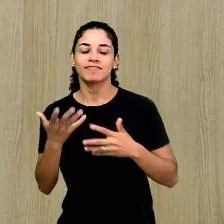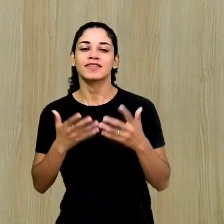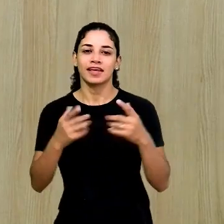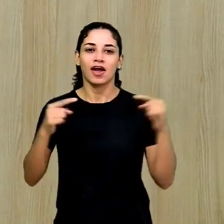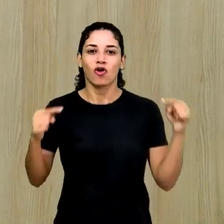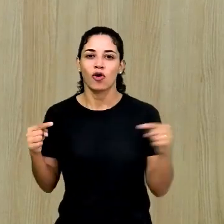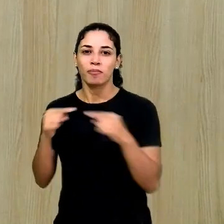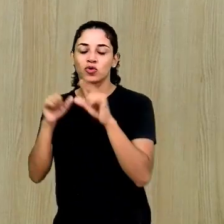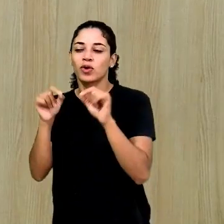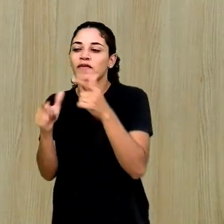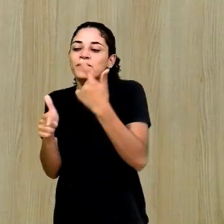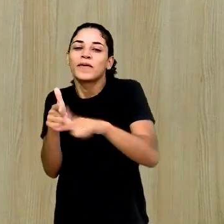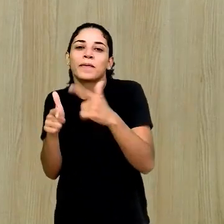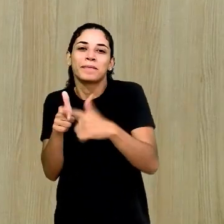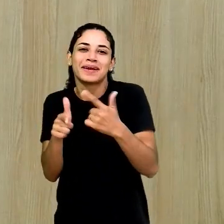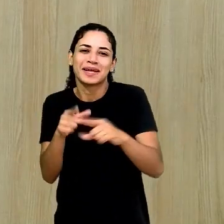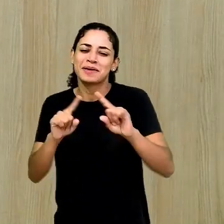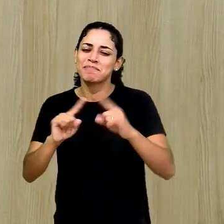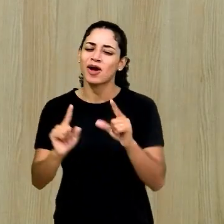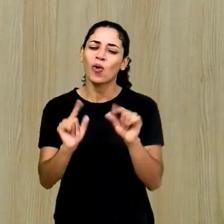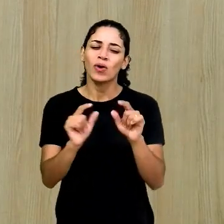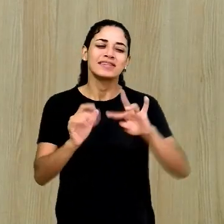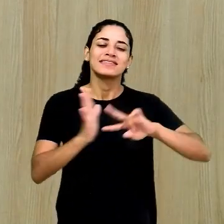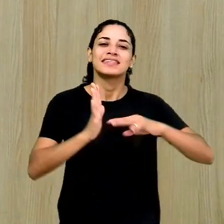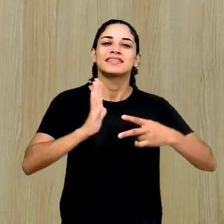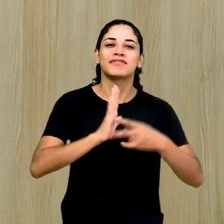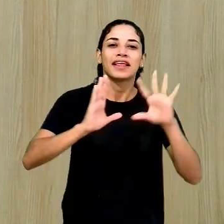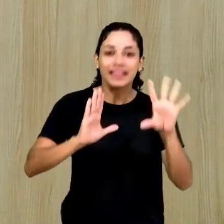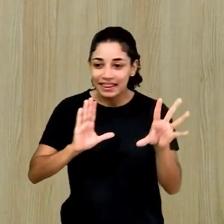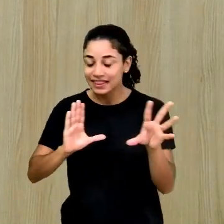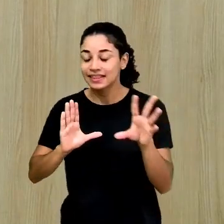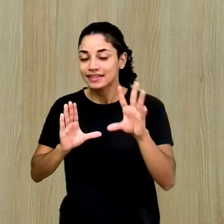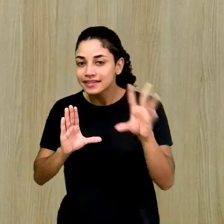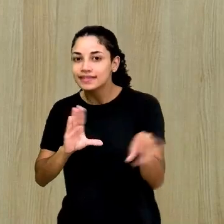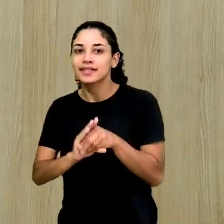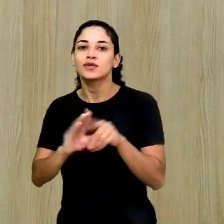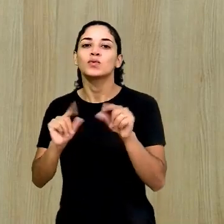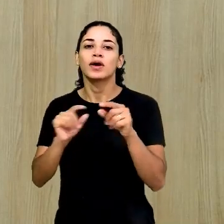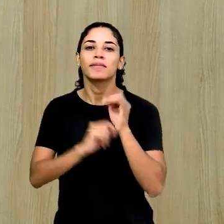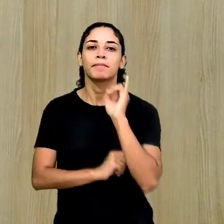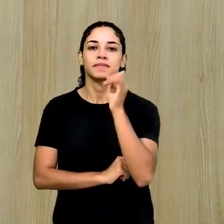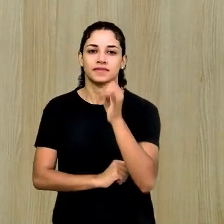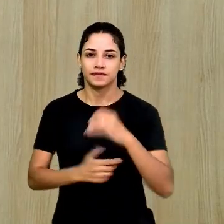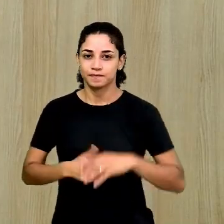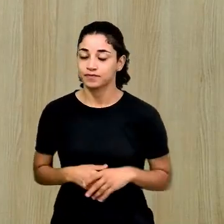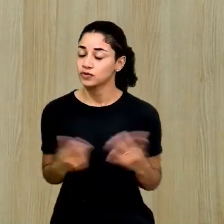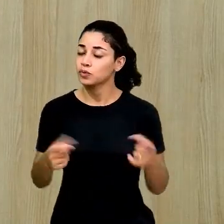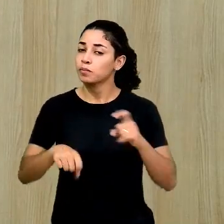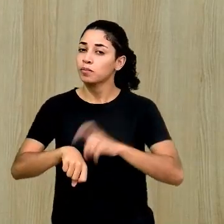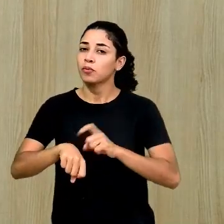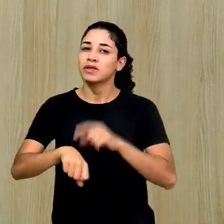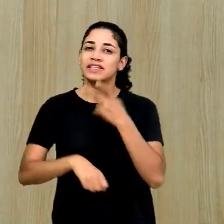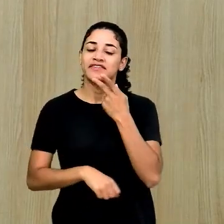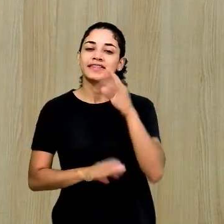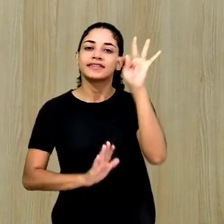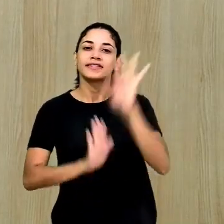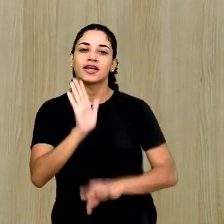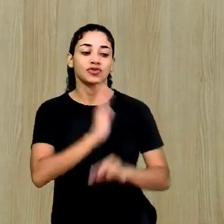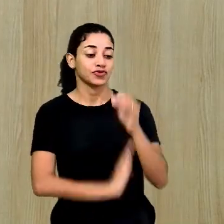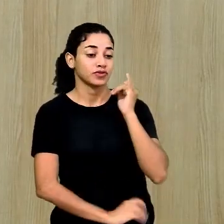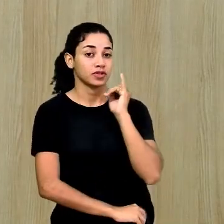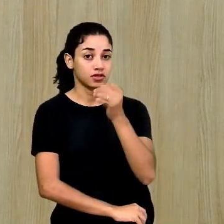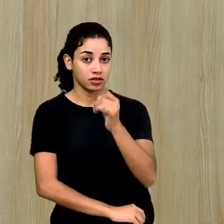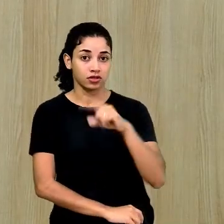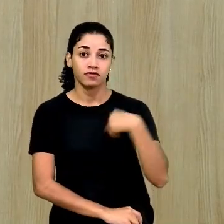de problema. Mas o que é um conflito numa narrativa? Vê só. Quando a gente está falando do texto narrativo, a